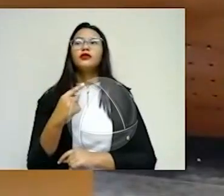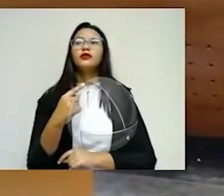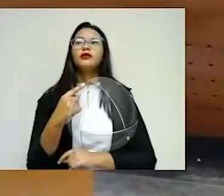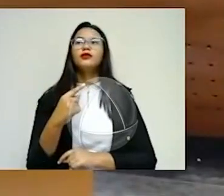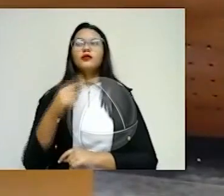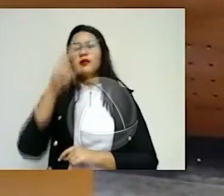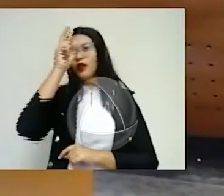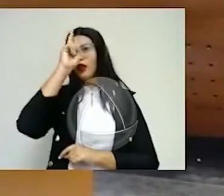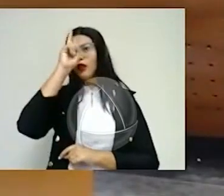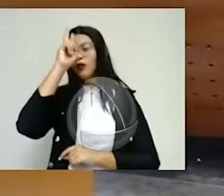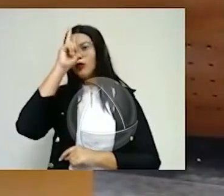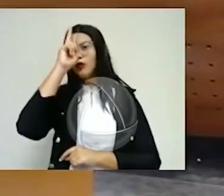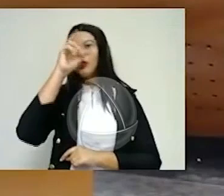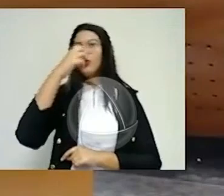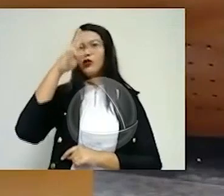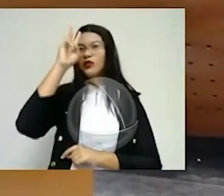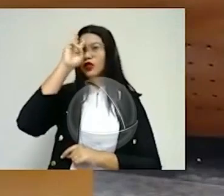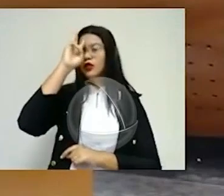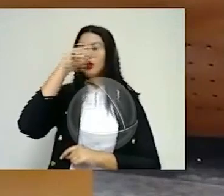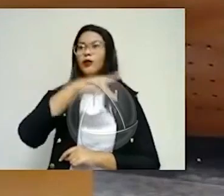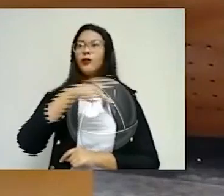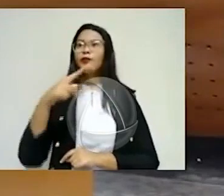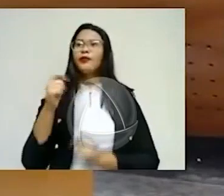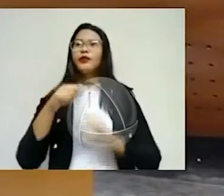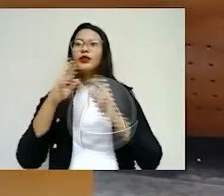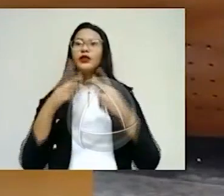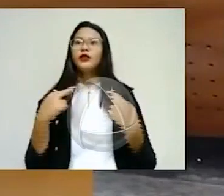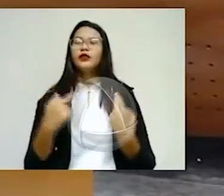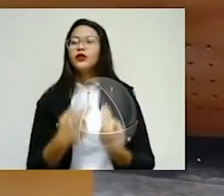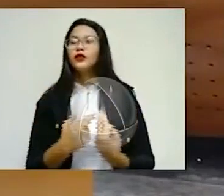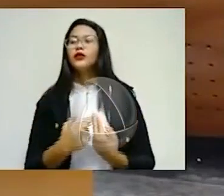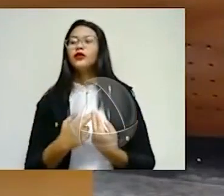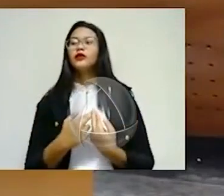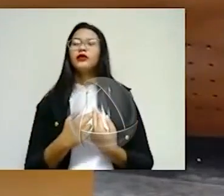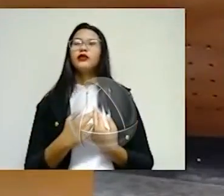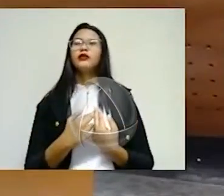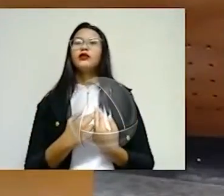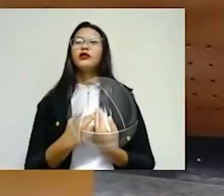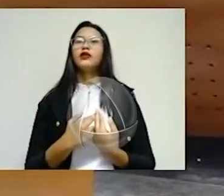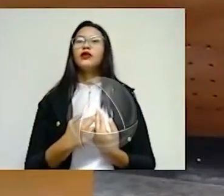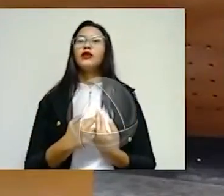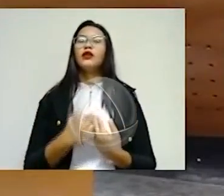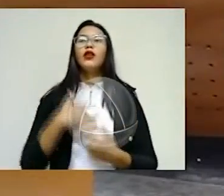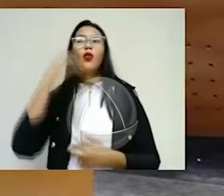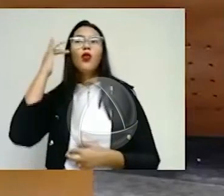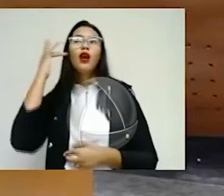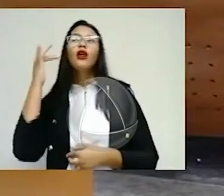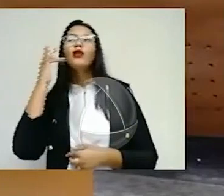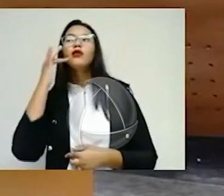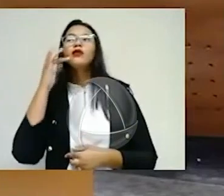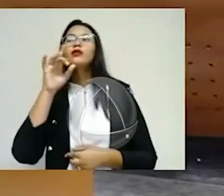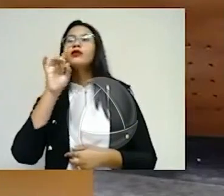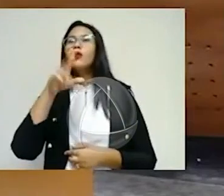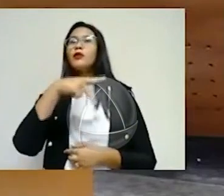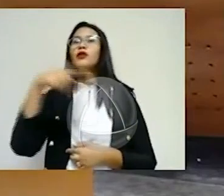conselheiro Ulisses Andrade sugeriu que fosse dado um prazo para que o prefeito forneça as informações sobre os